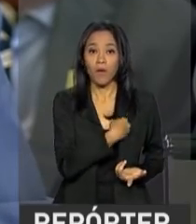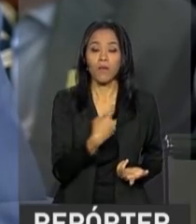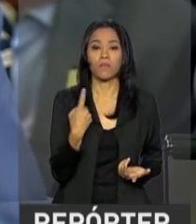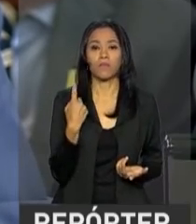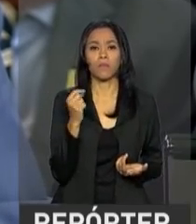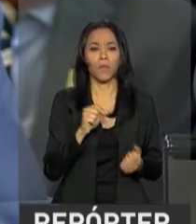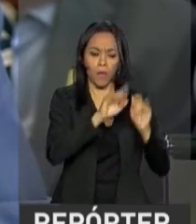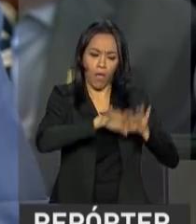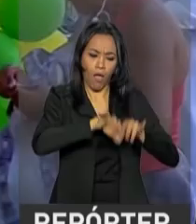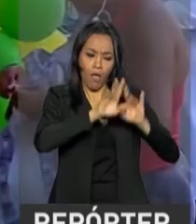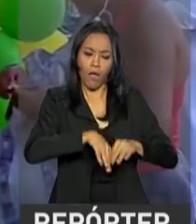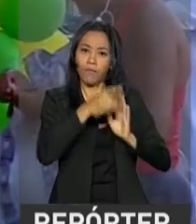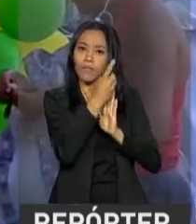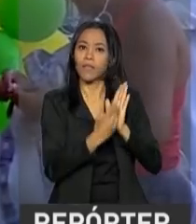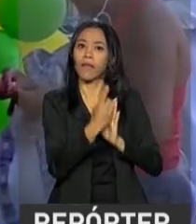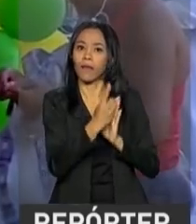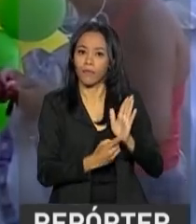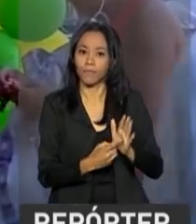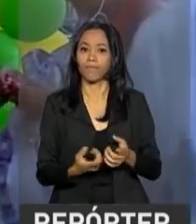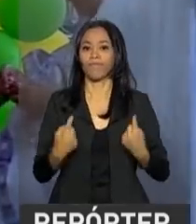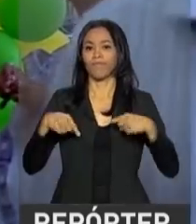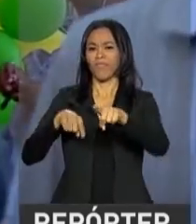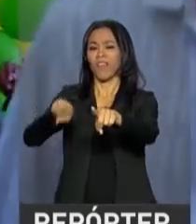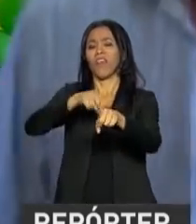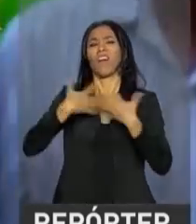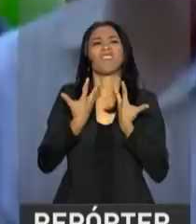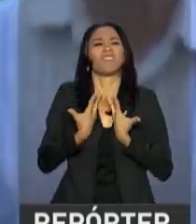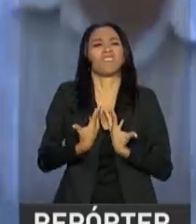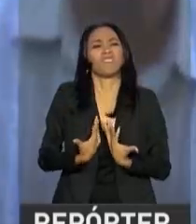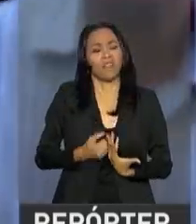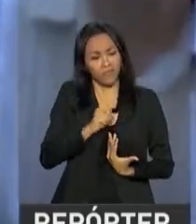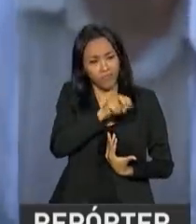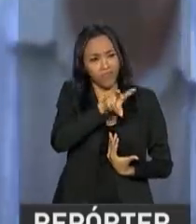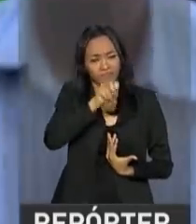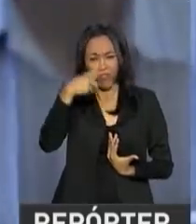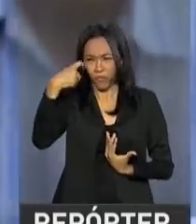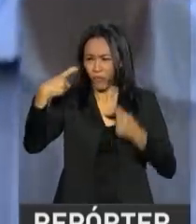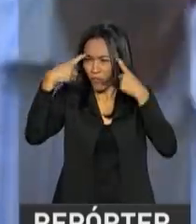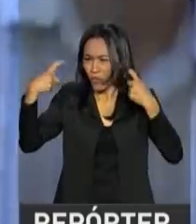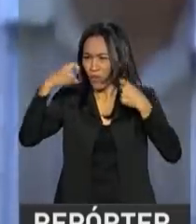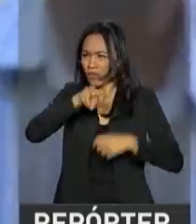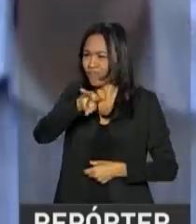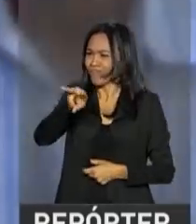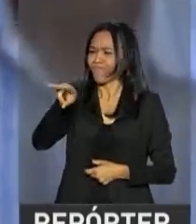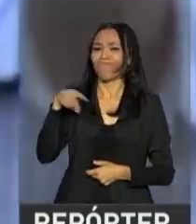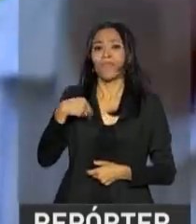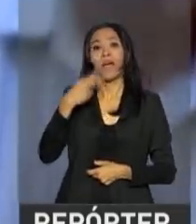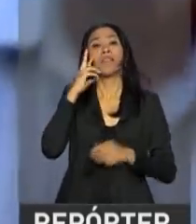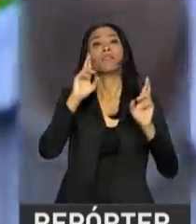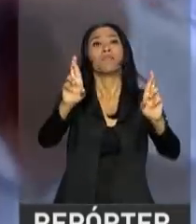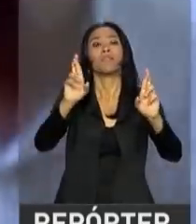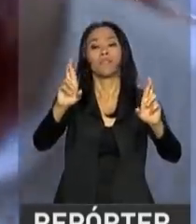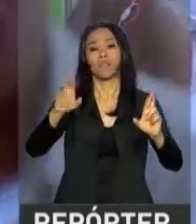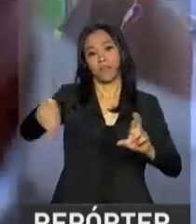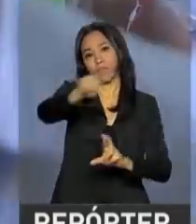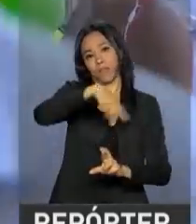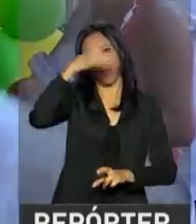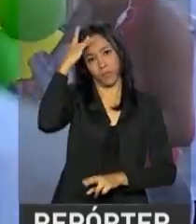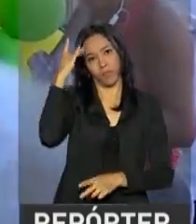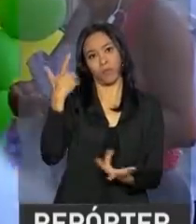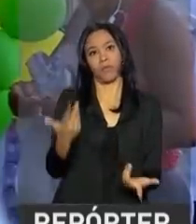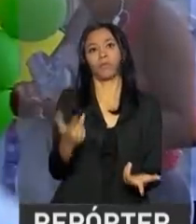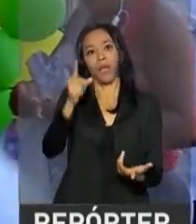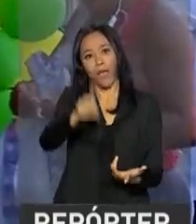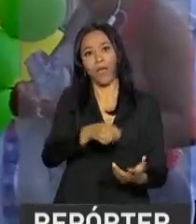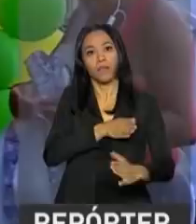este decreto cansados de tanta violência para os moradores do rio a esperança de dias melhores está na intervenção